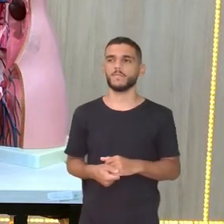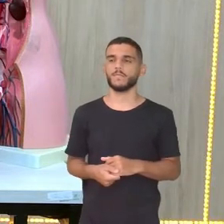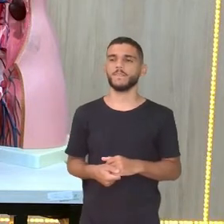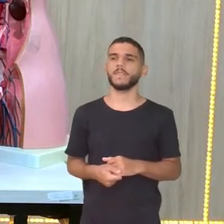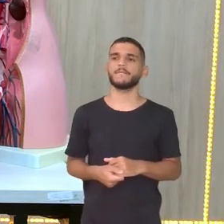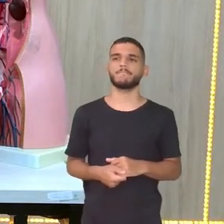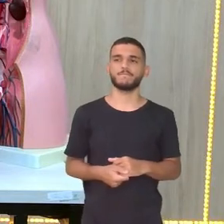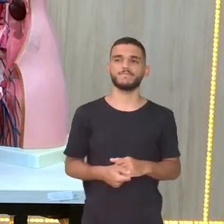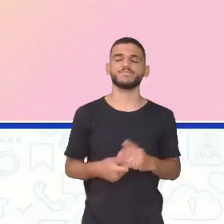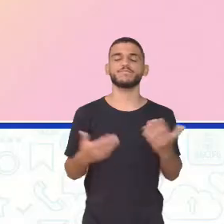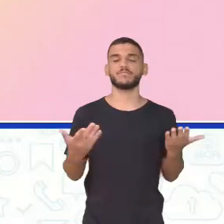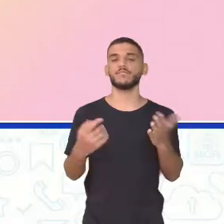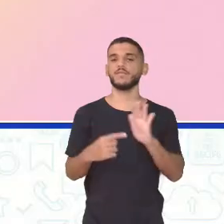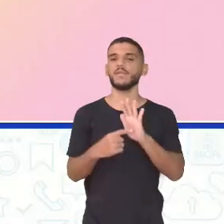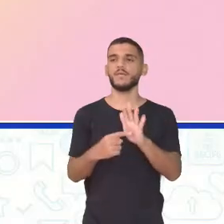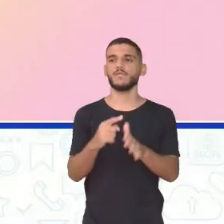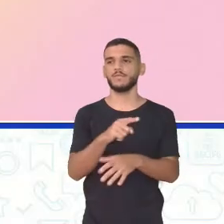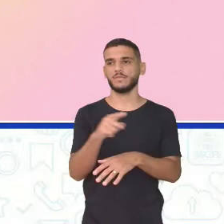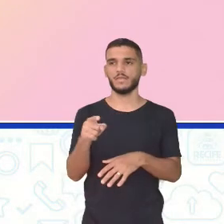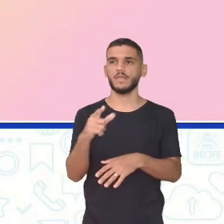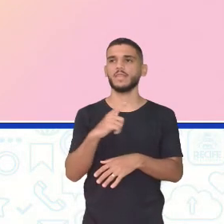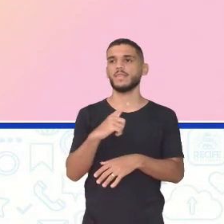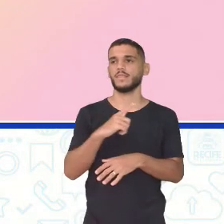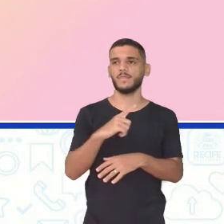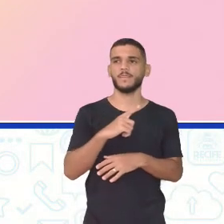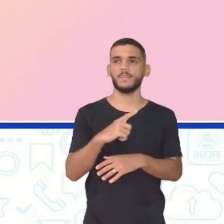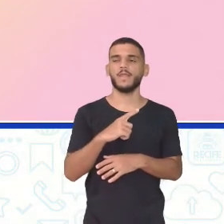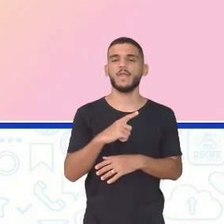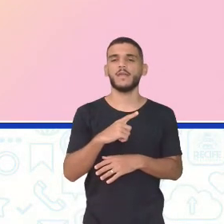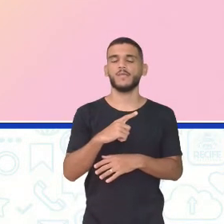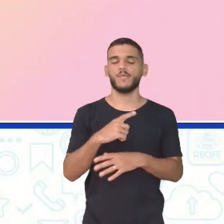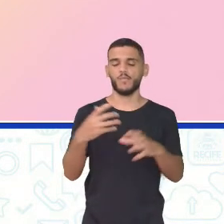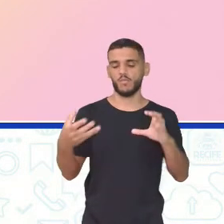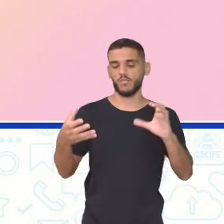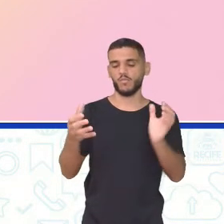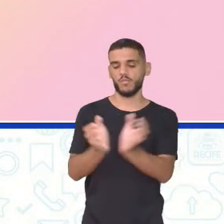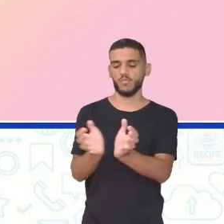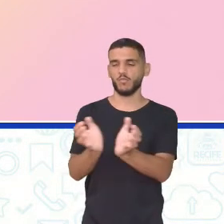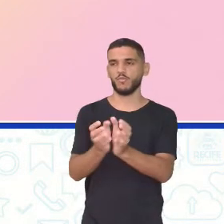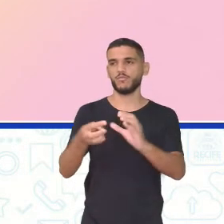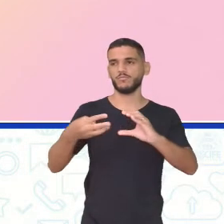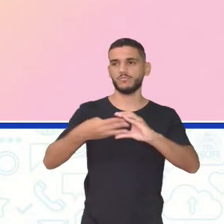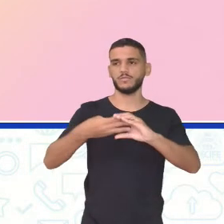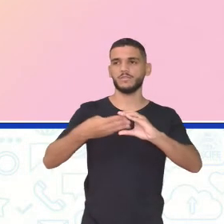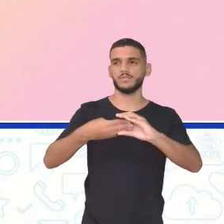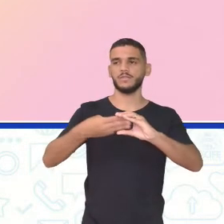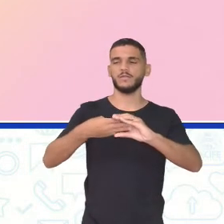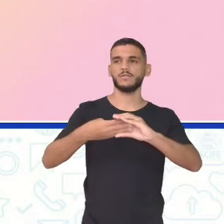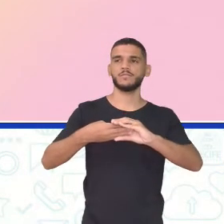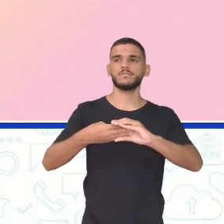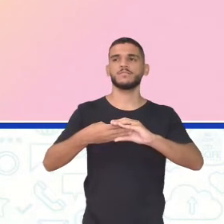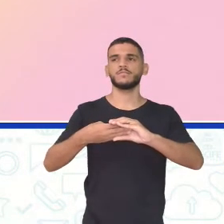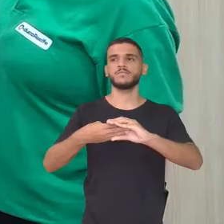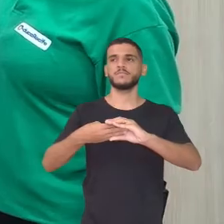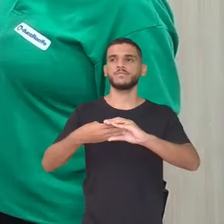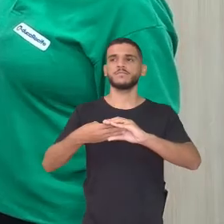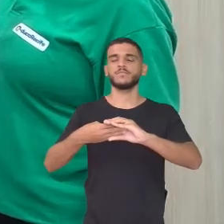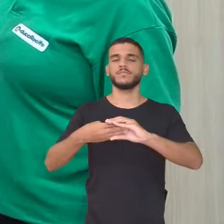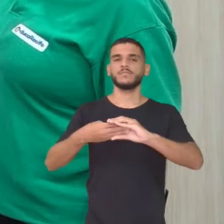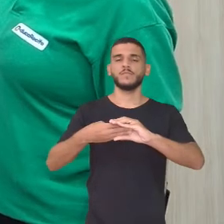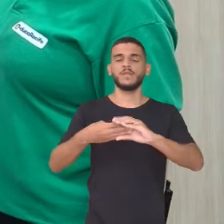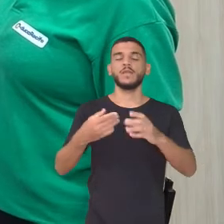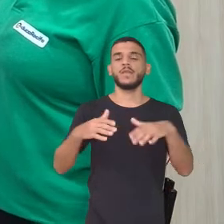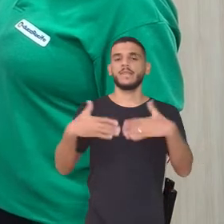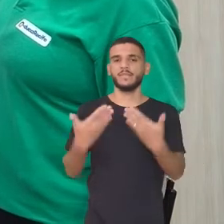dizer que é um tecido, né, porque eu tenho aqui um conjunto de células, e veja o que aconteceu. Aqui um pedacinho da